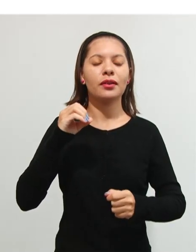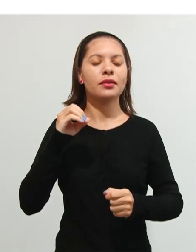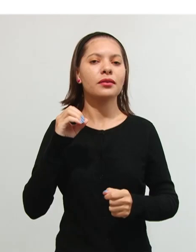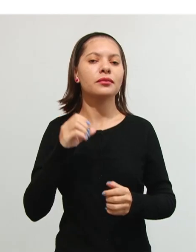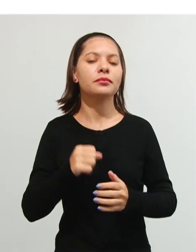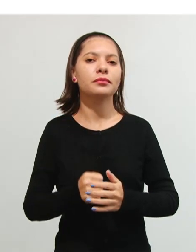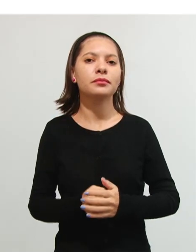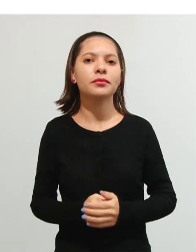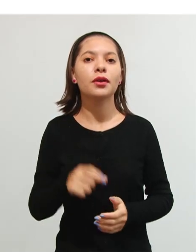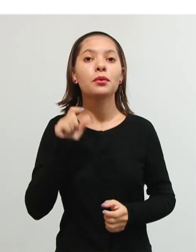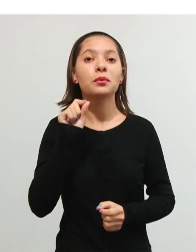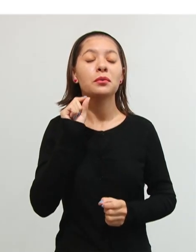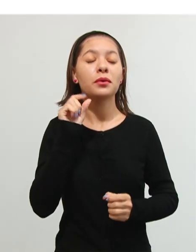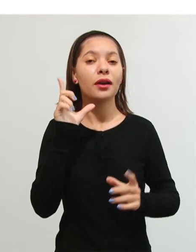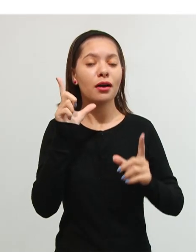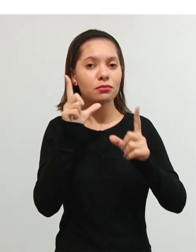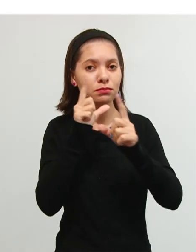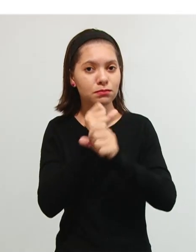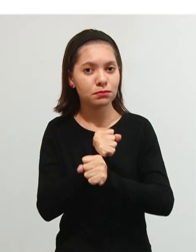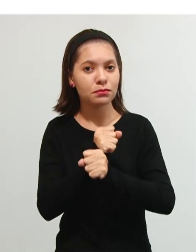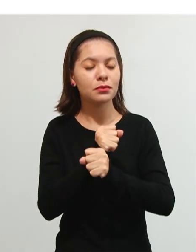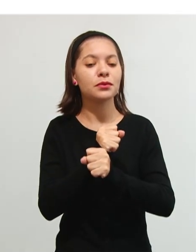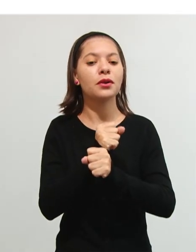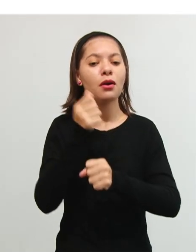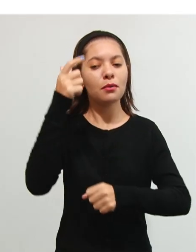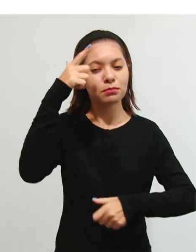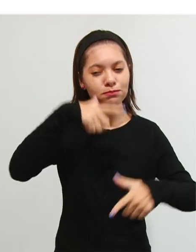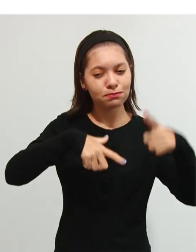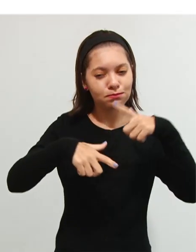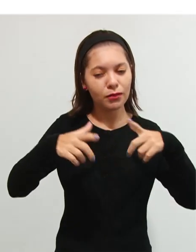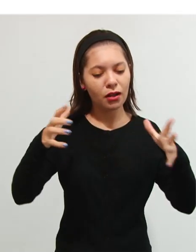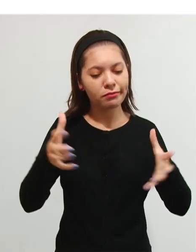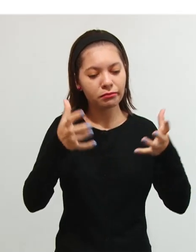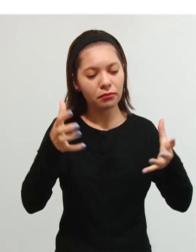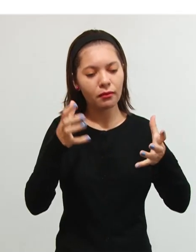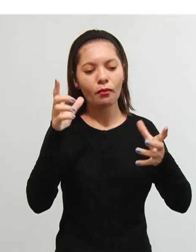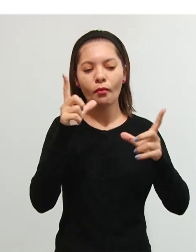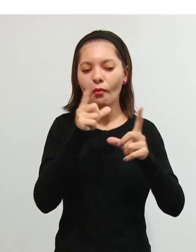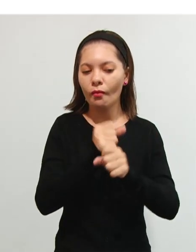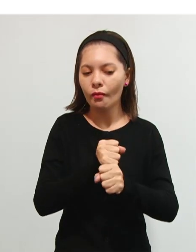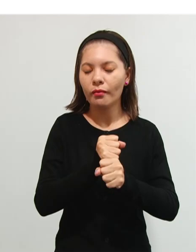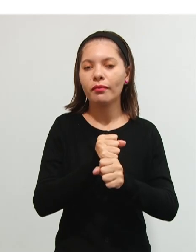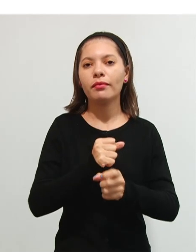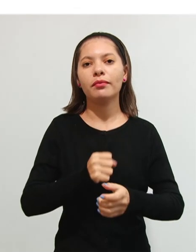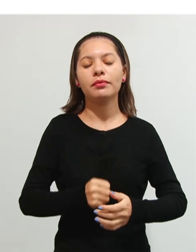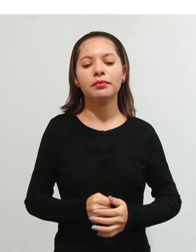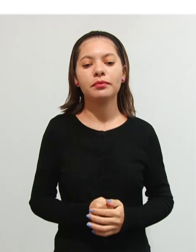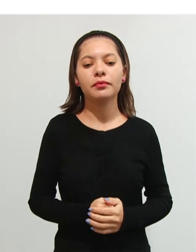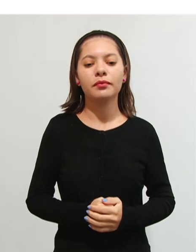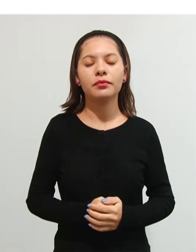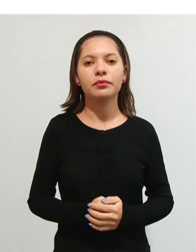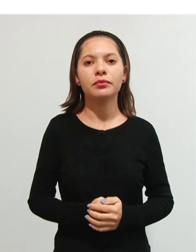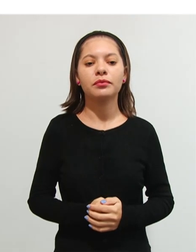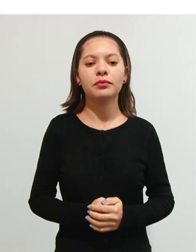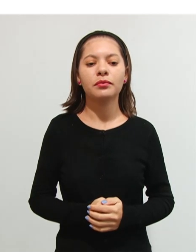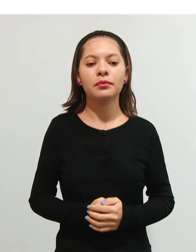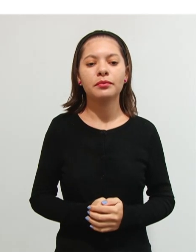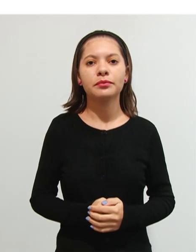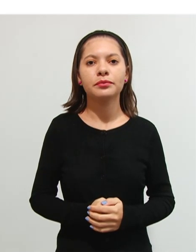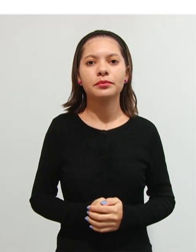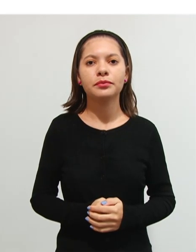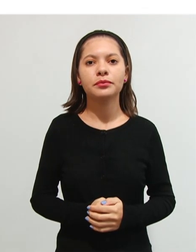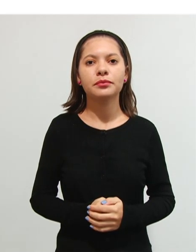é a diminuição da frequência desse estímulo, desse contingenciamento do reforço que